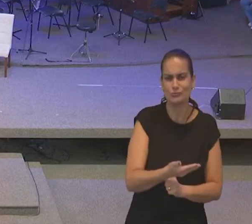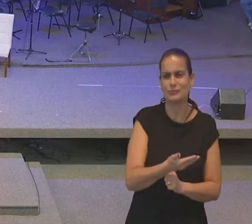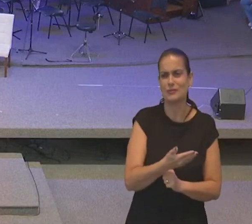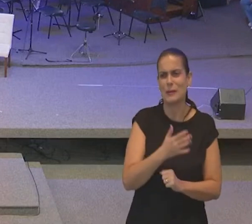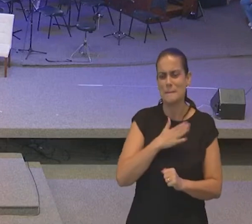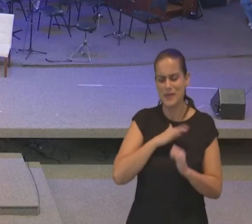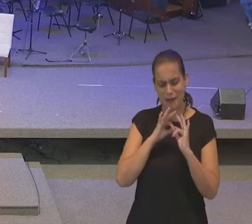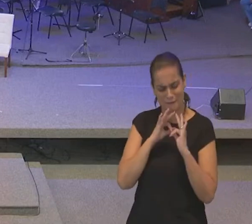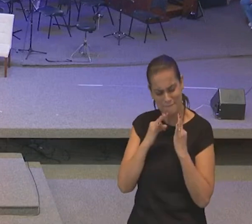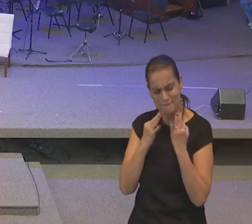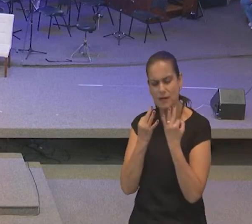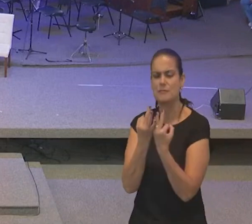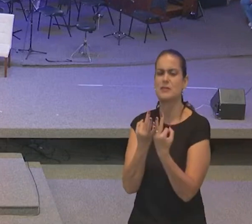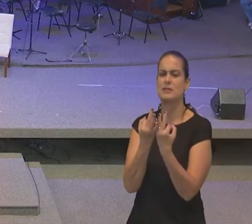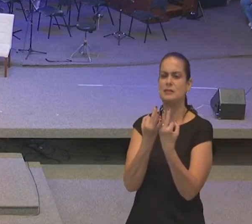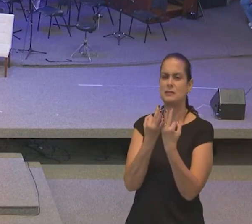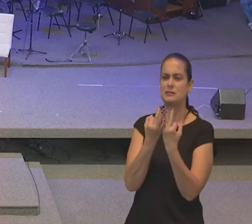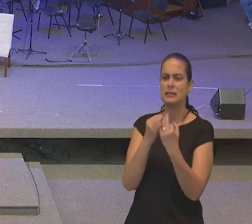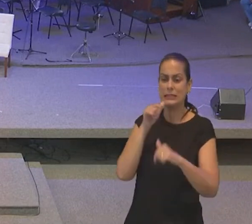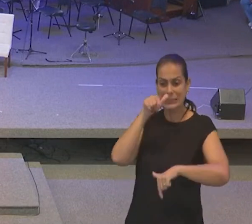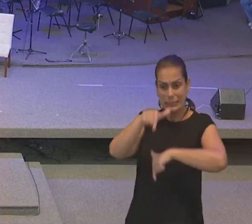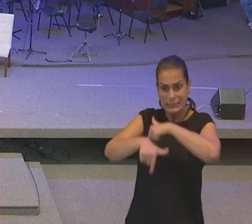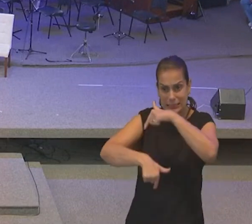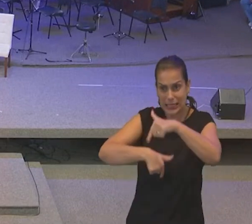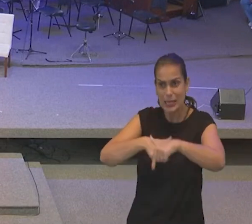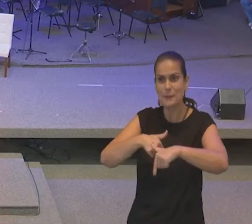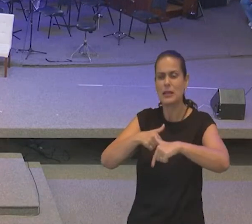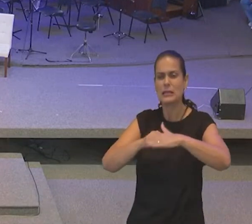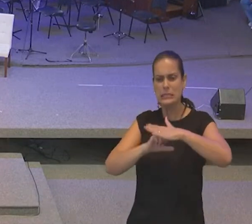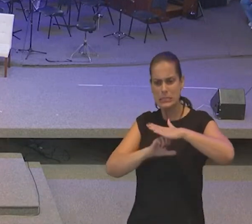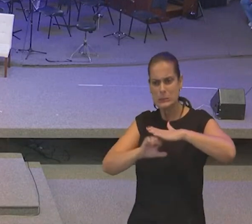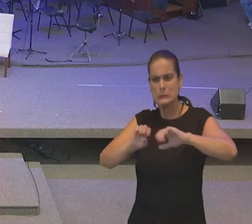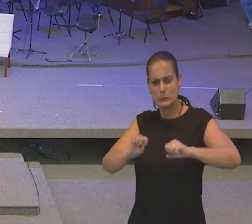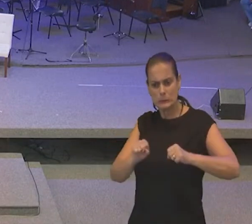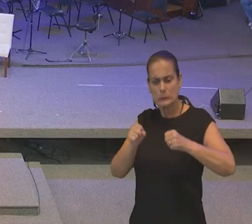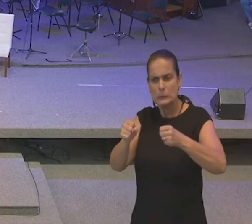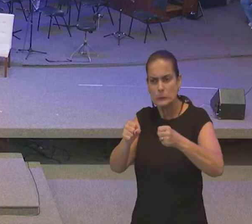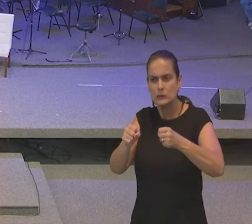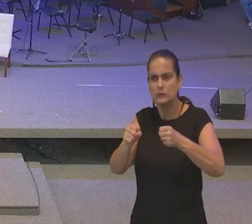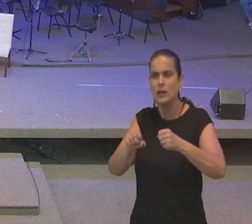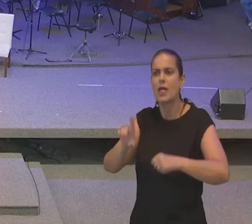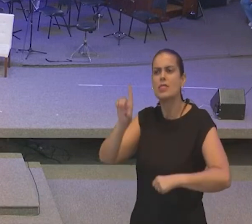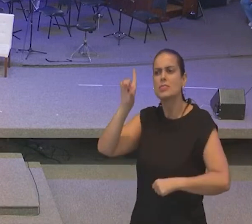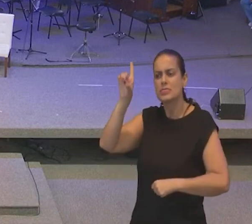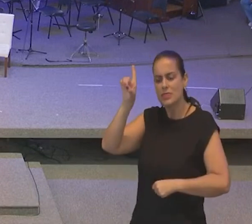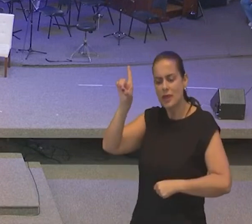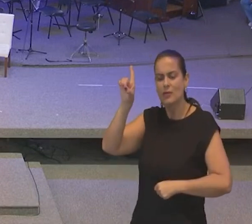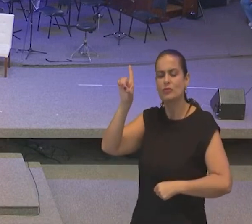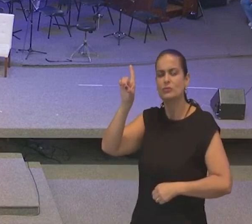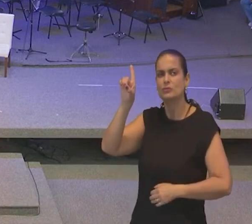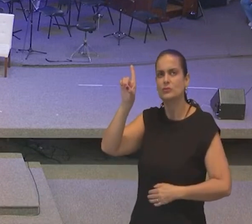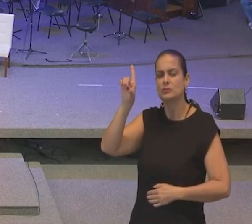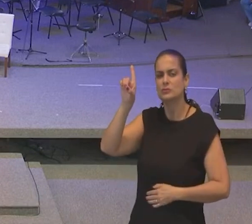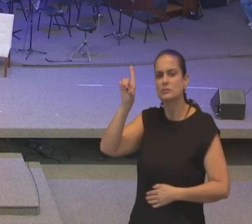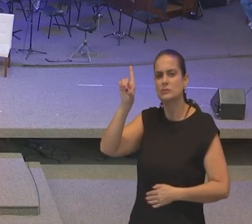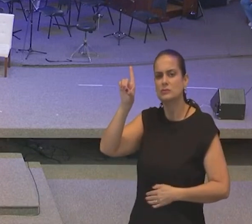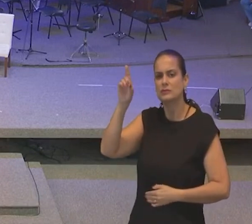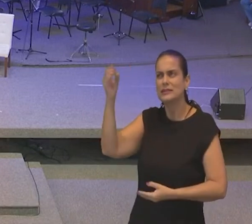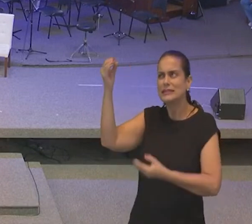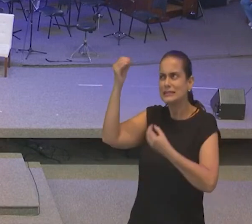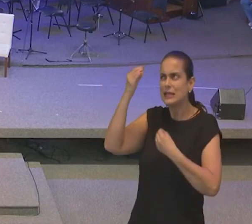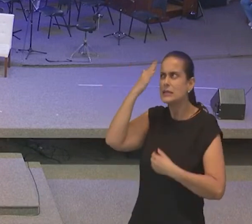família, trabalhando hoje com empreendedorismo, e Deus tem me dado